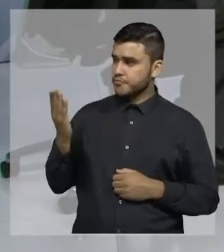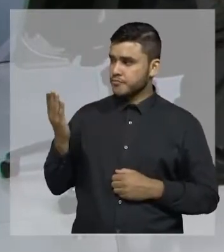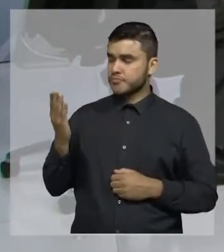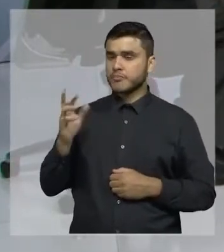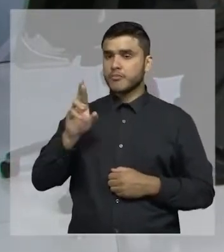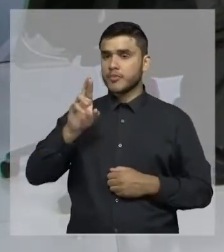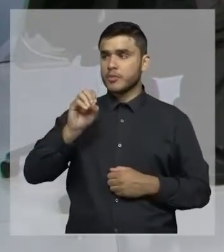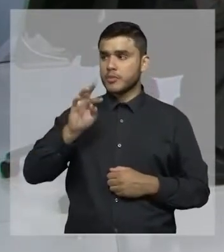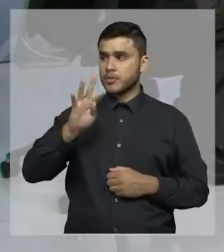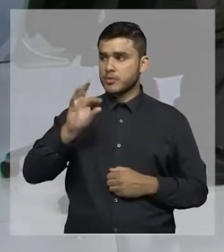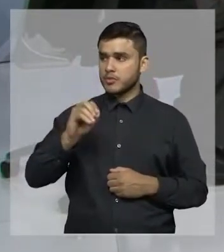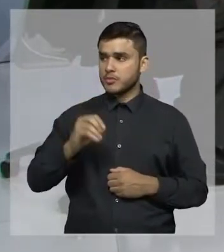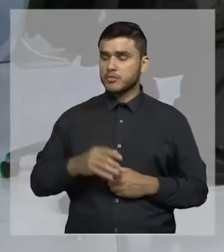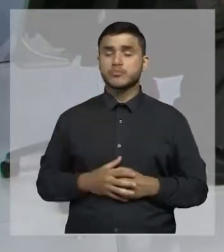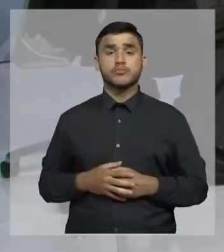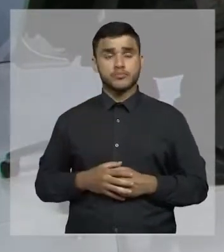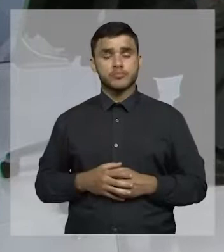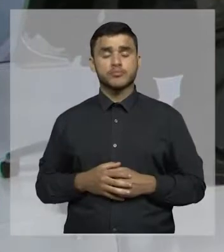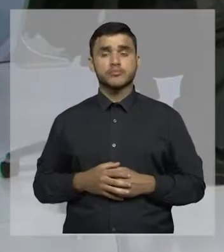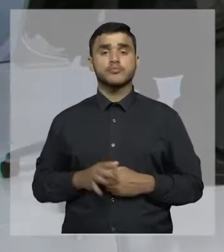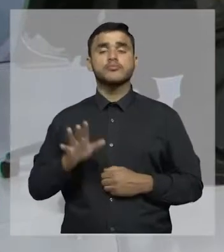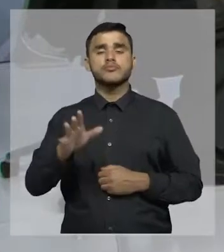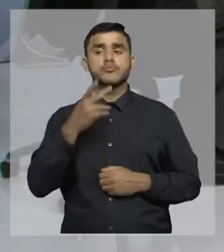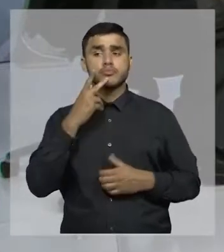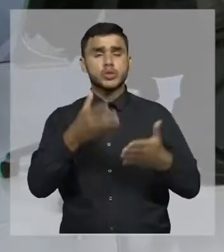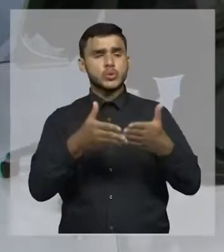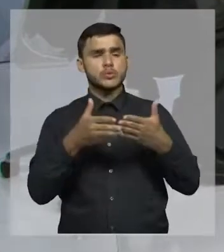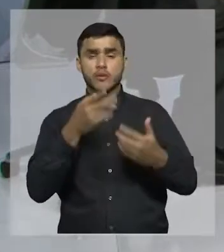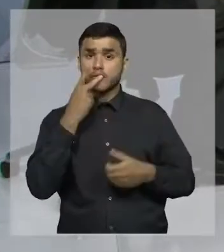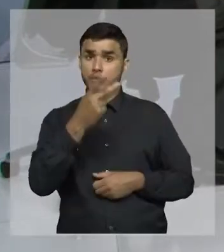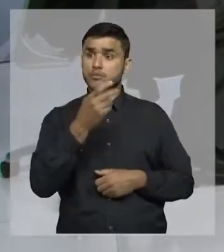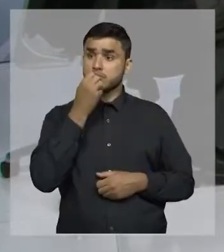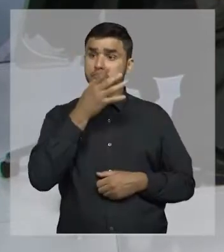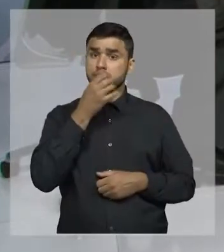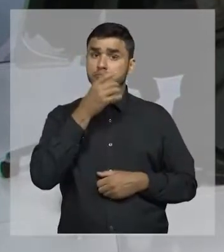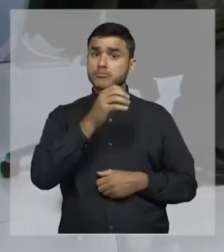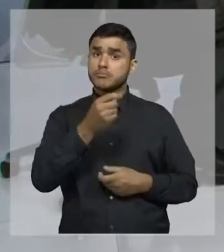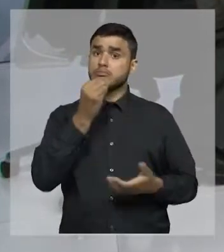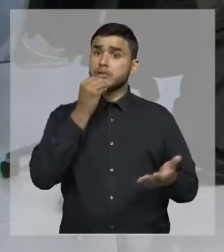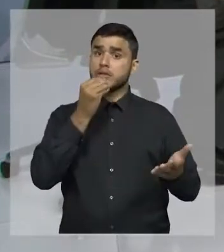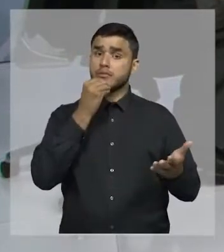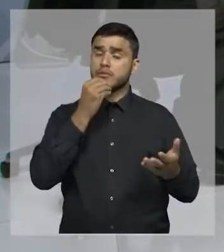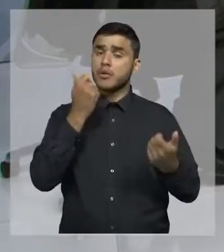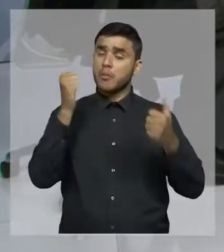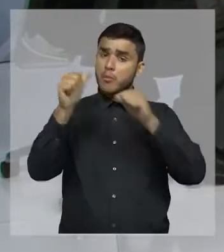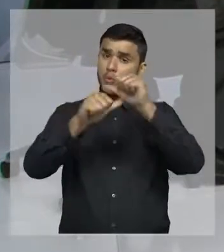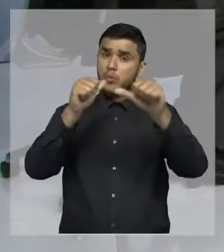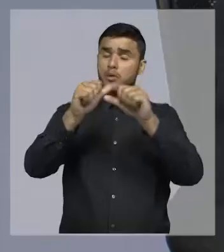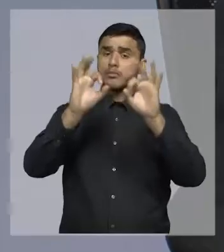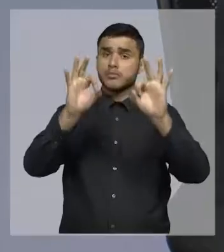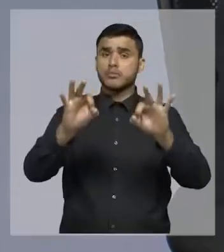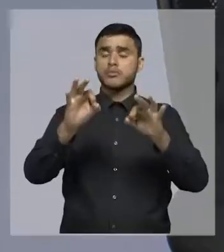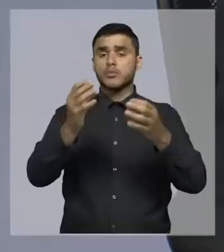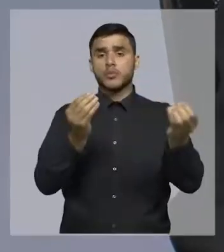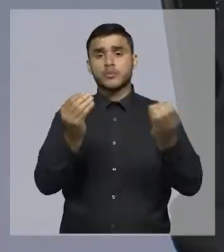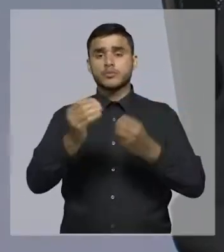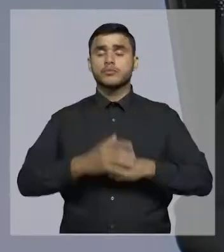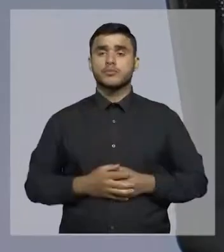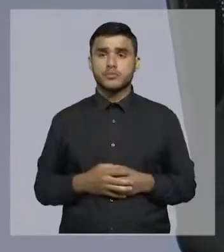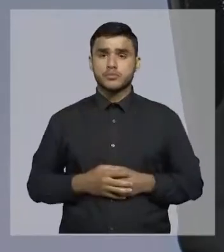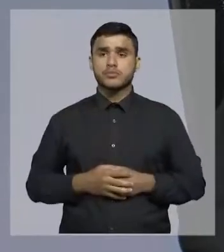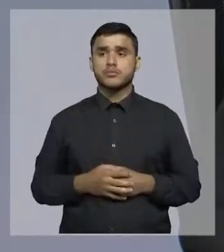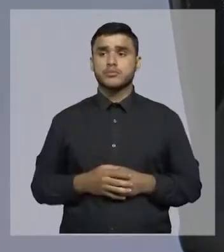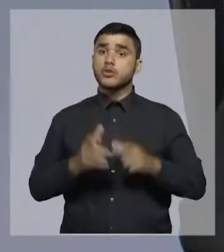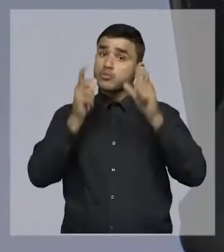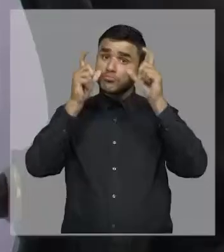minha. abstenção, eu acho que é até boa. Que haja uma abstenção Olha, grande. o Rui vai discordar de você. A